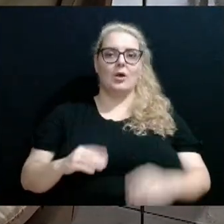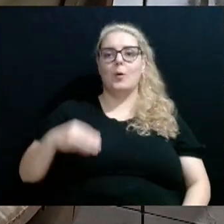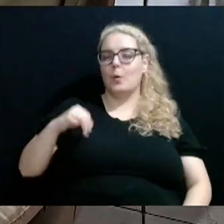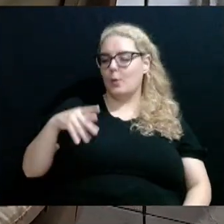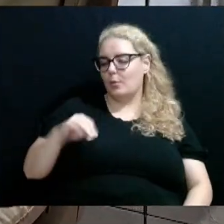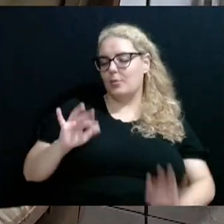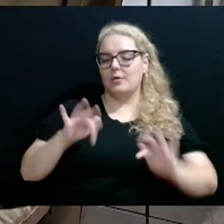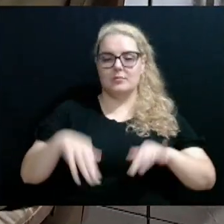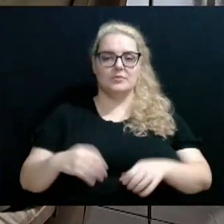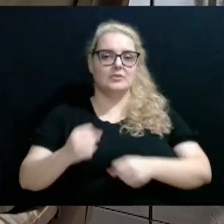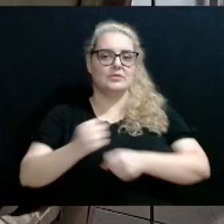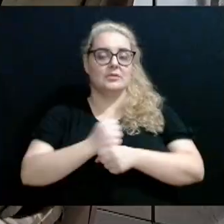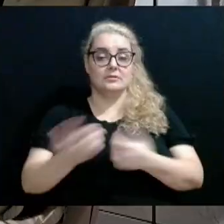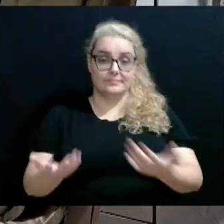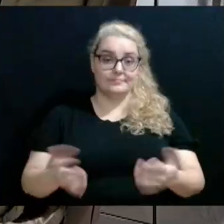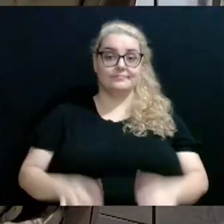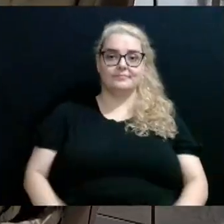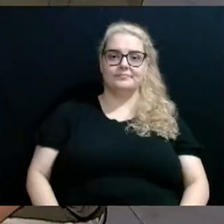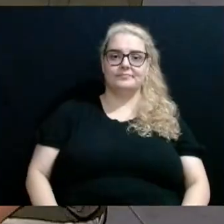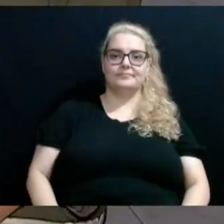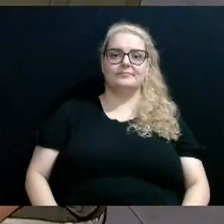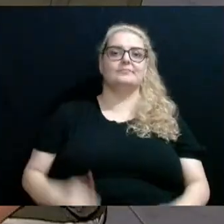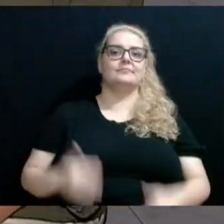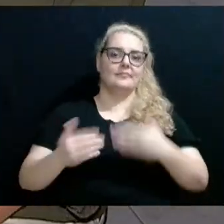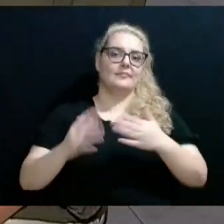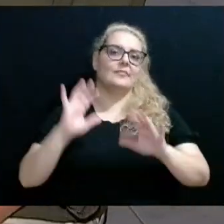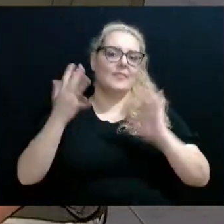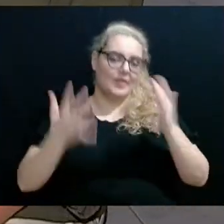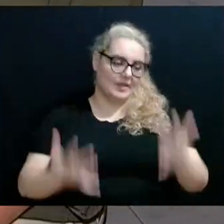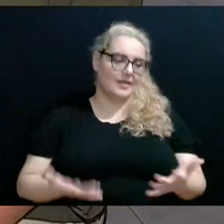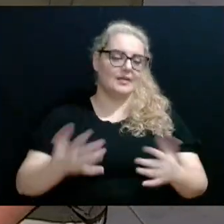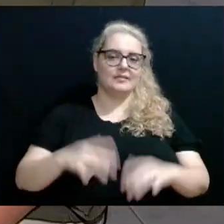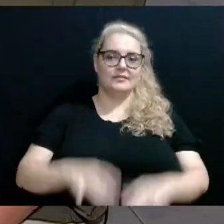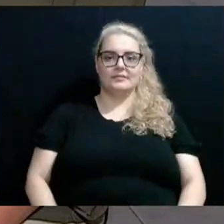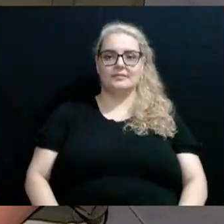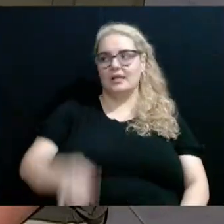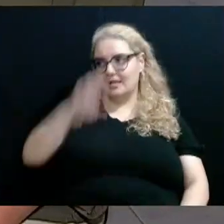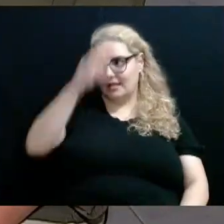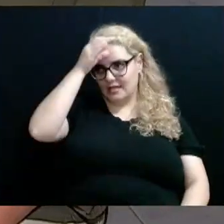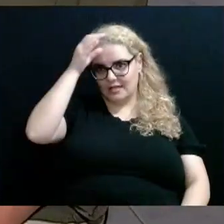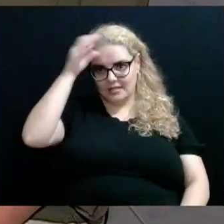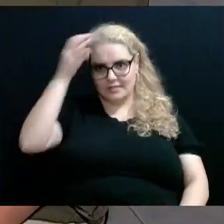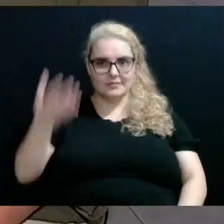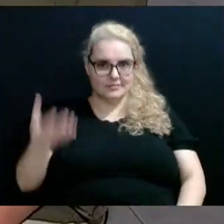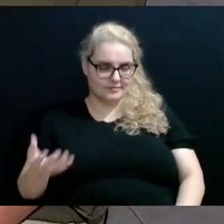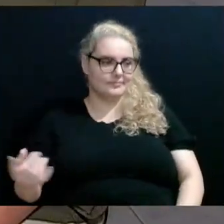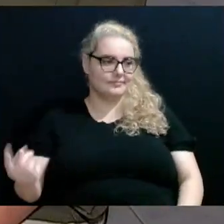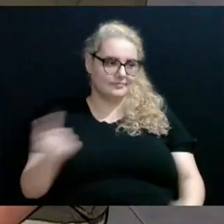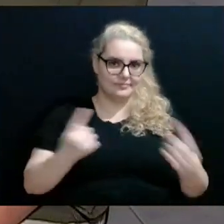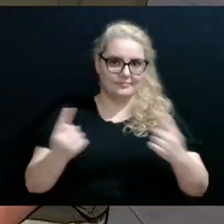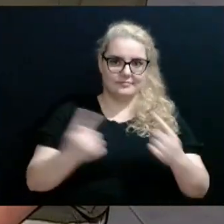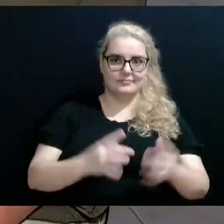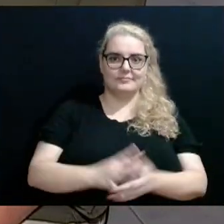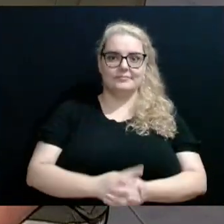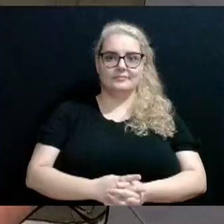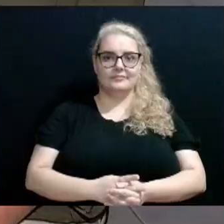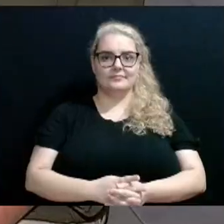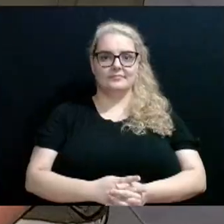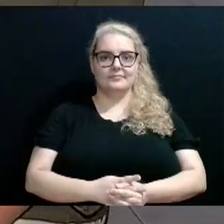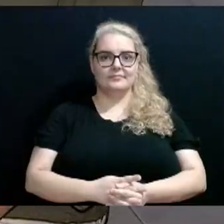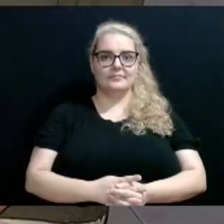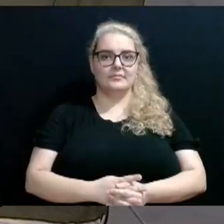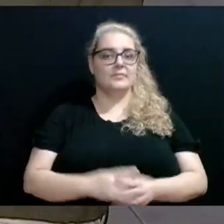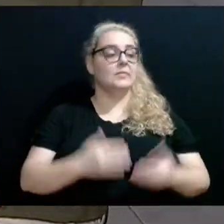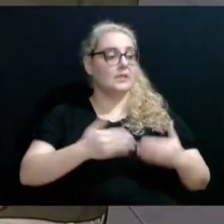ano. E foi assim, foi esses clientes que vieram atrás, que vêm, né? A partir disso, você